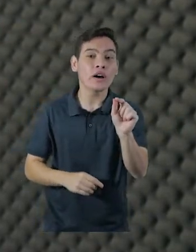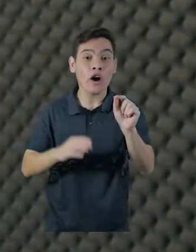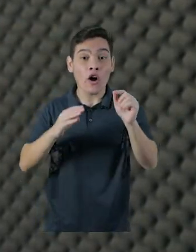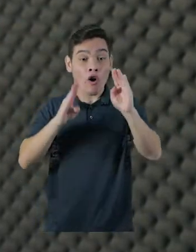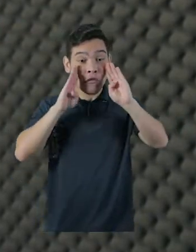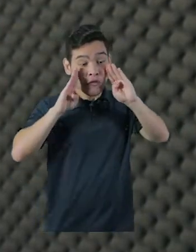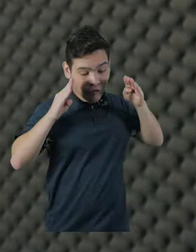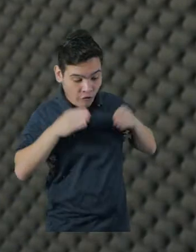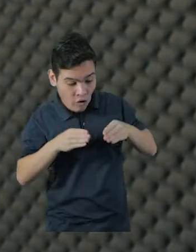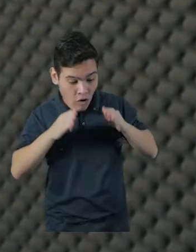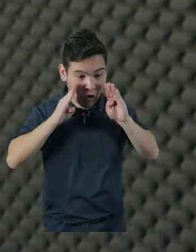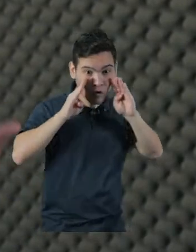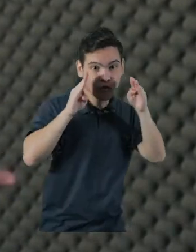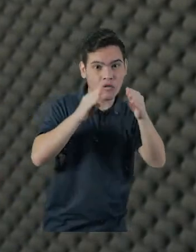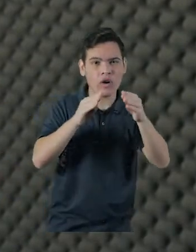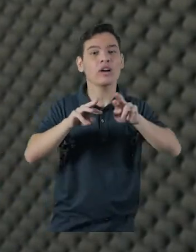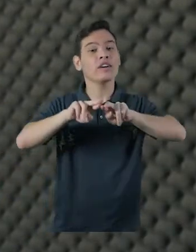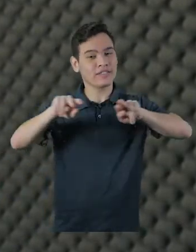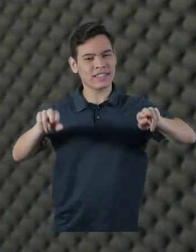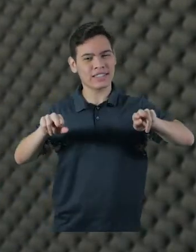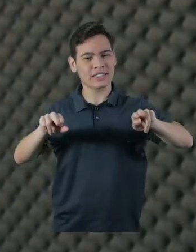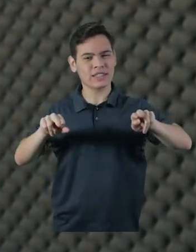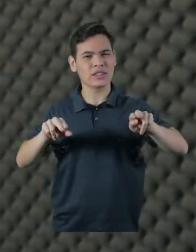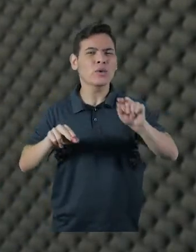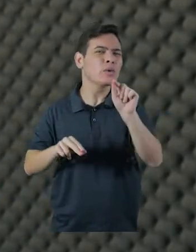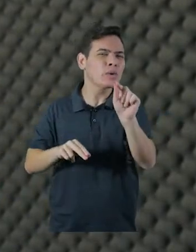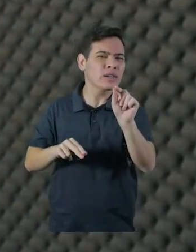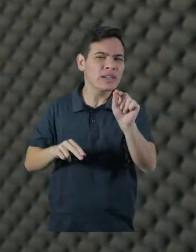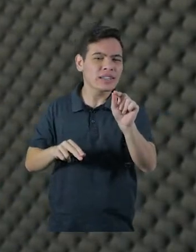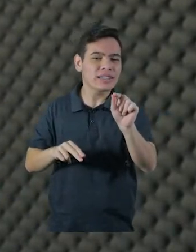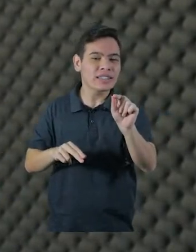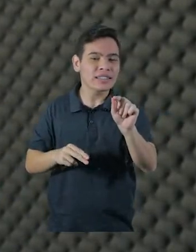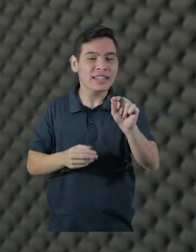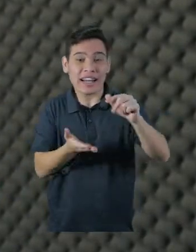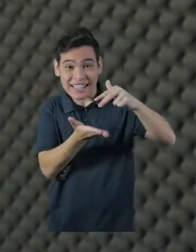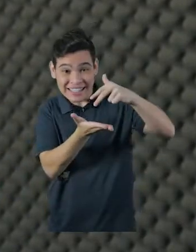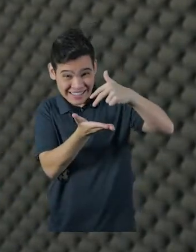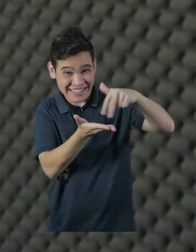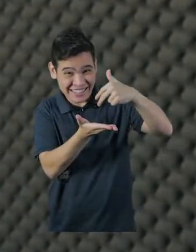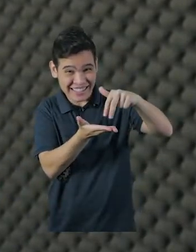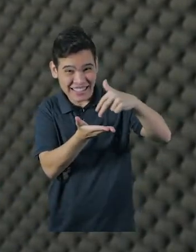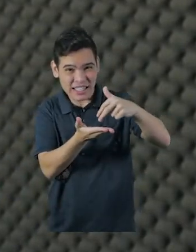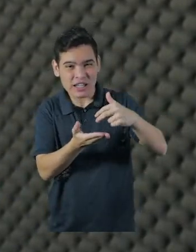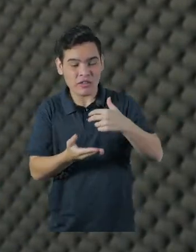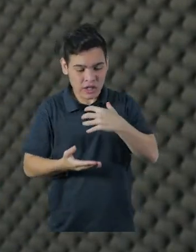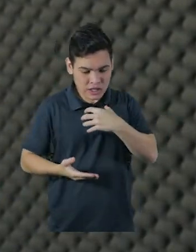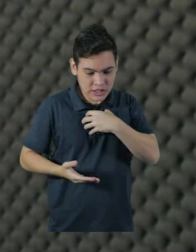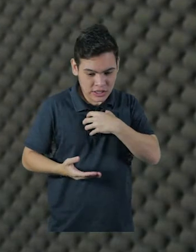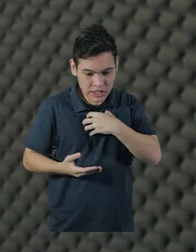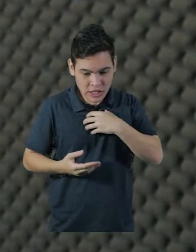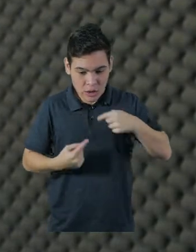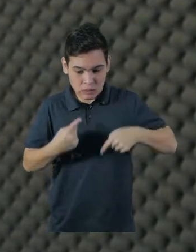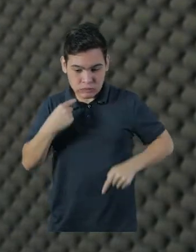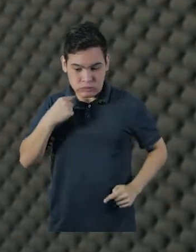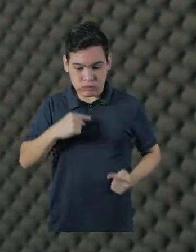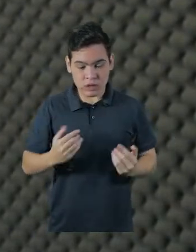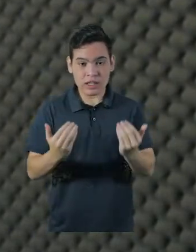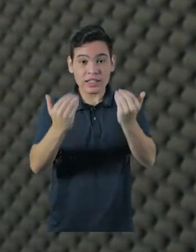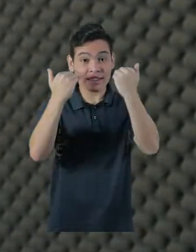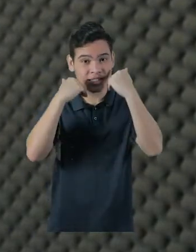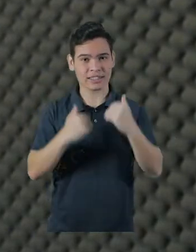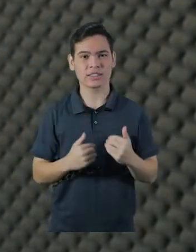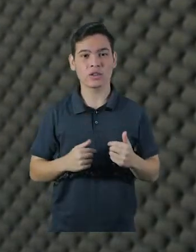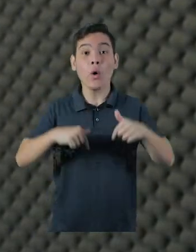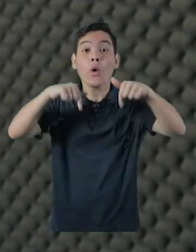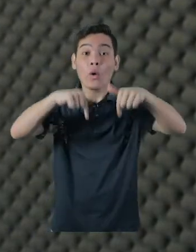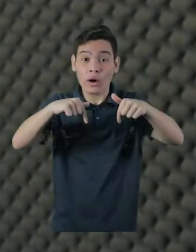ações, no fluxo entre elas e na prática da pequena dança. Aqui vamos dar continuidade